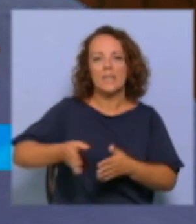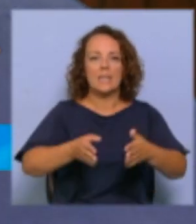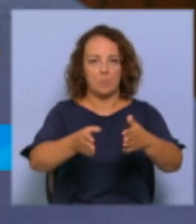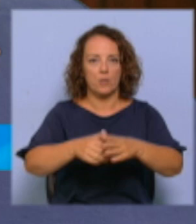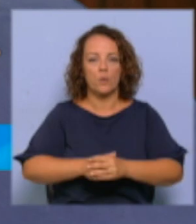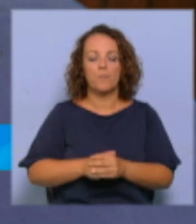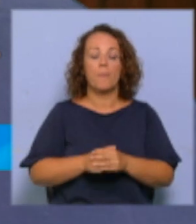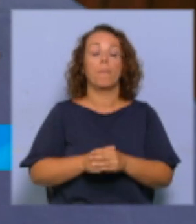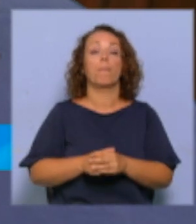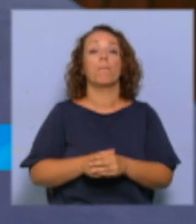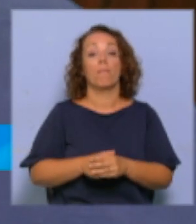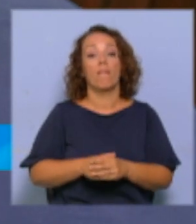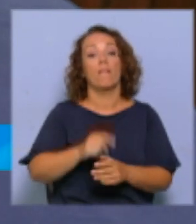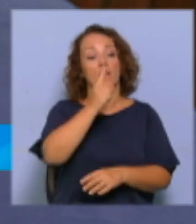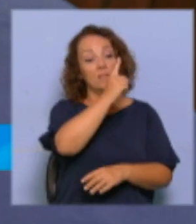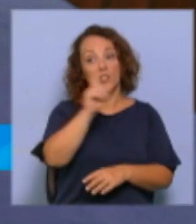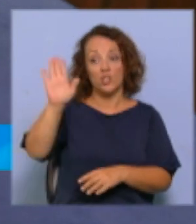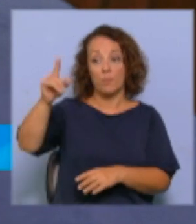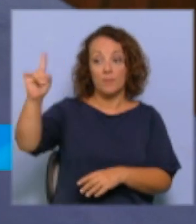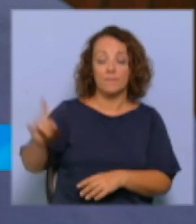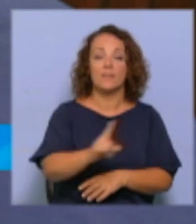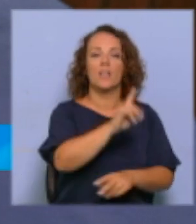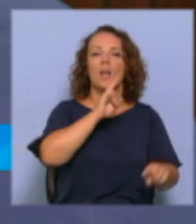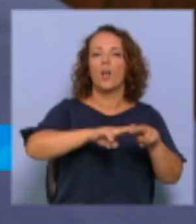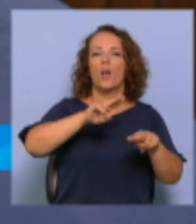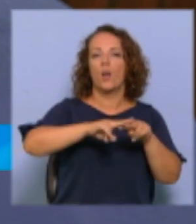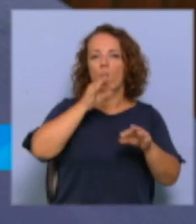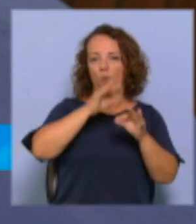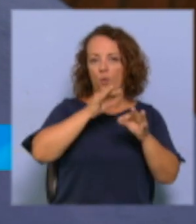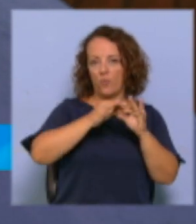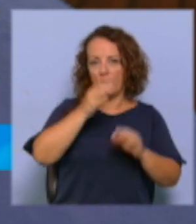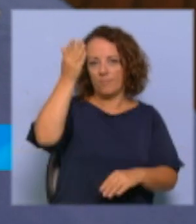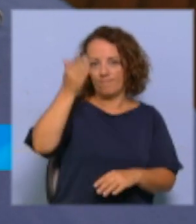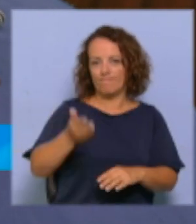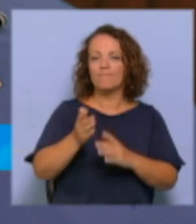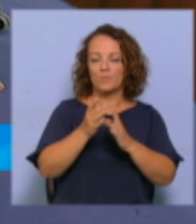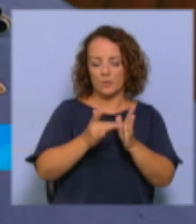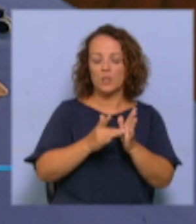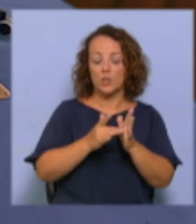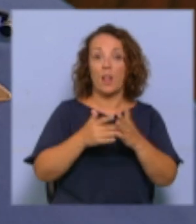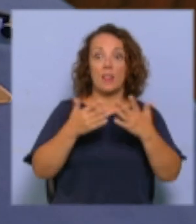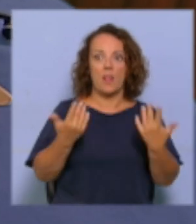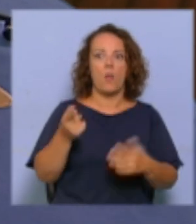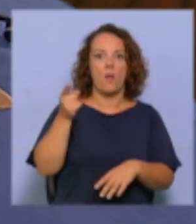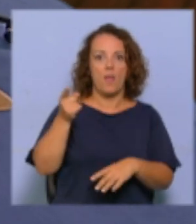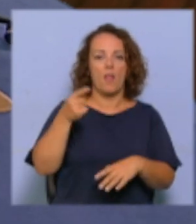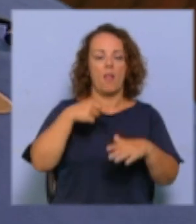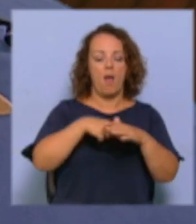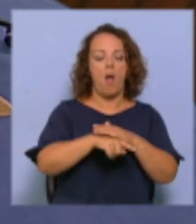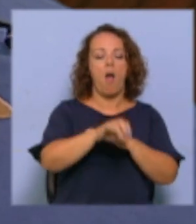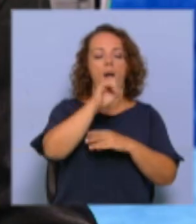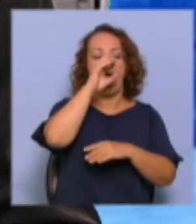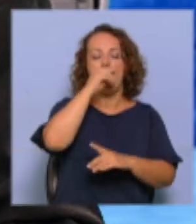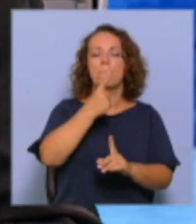é chamado para ir para a vinha do Senhor. E aí ele encontra aí a sua razão do